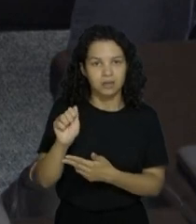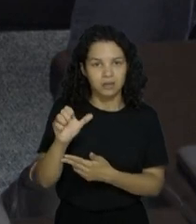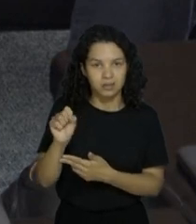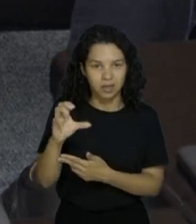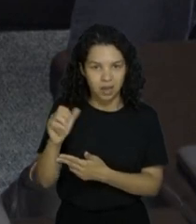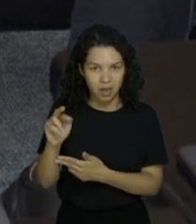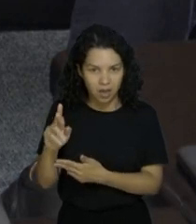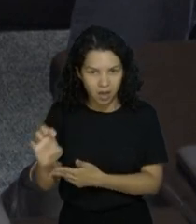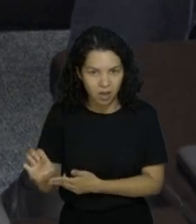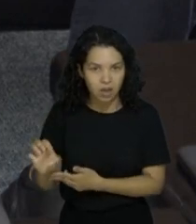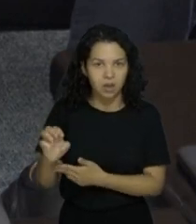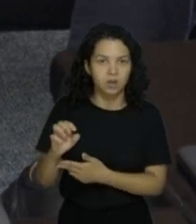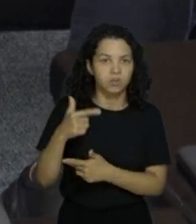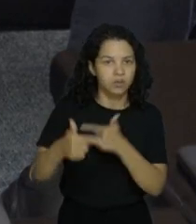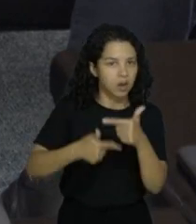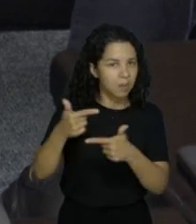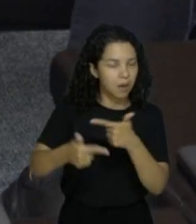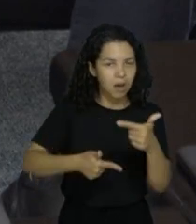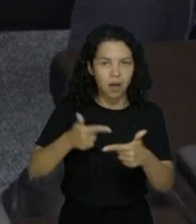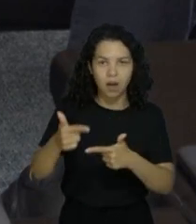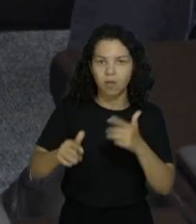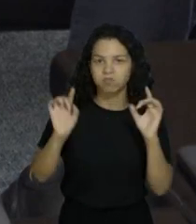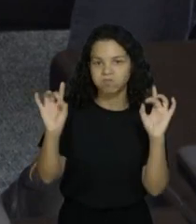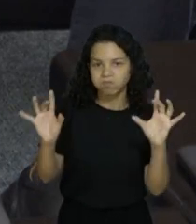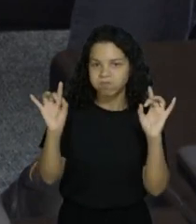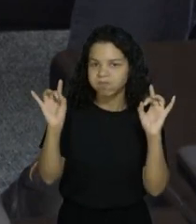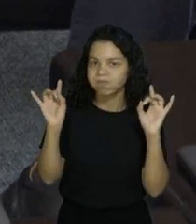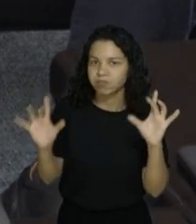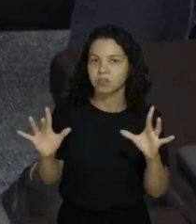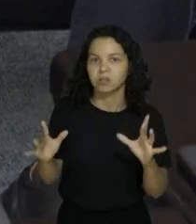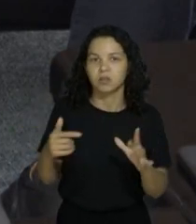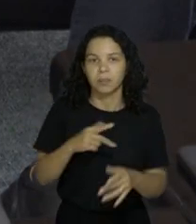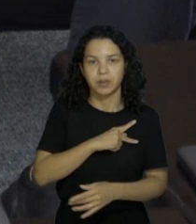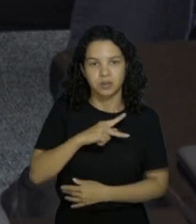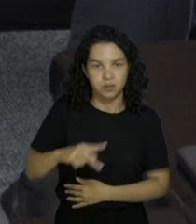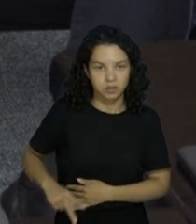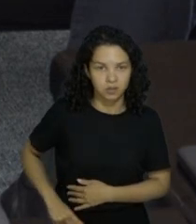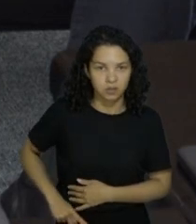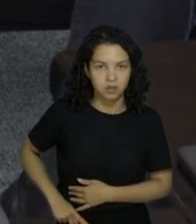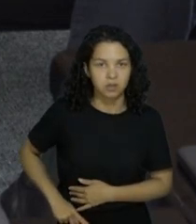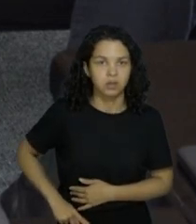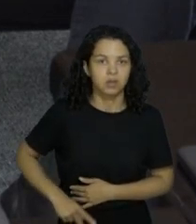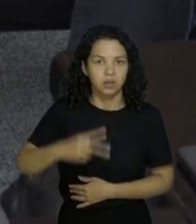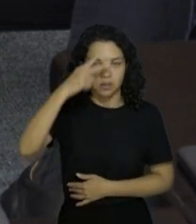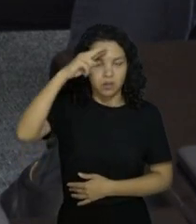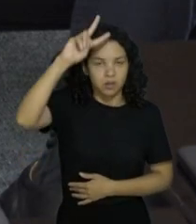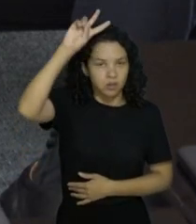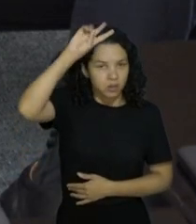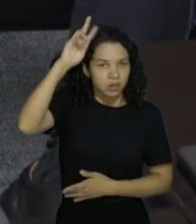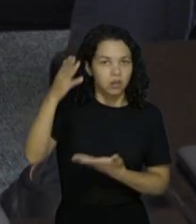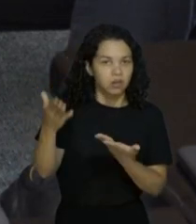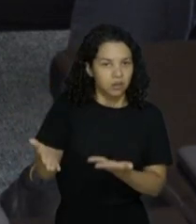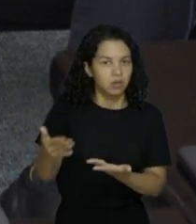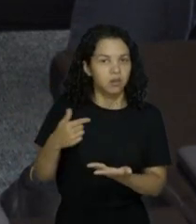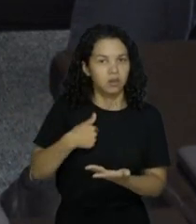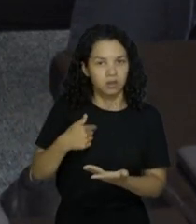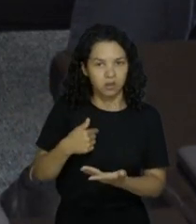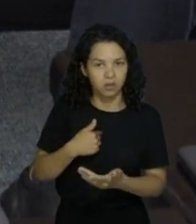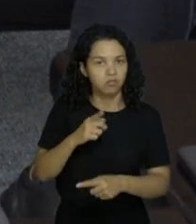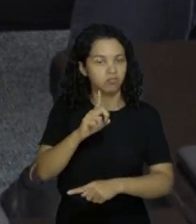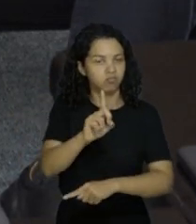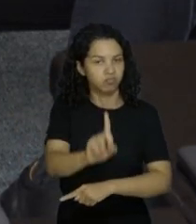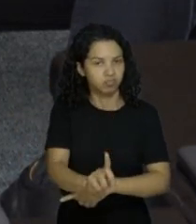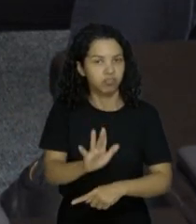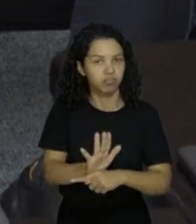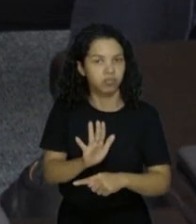é um trabalho Fantástico próprio Deputado Vicente hoje que vai nos presidir então me coloca à disposição quero estar muito atuante aqui eu